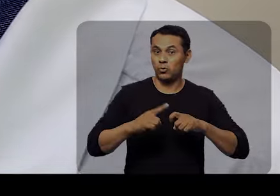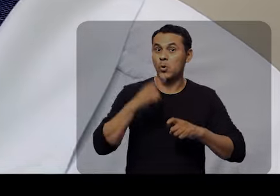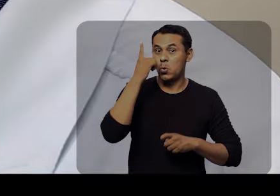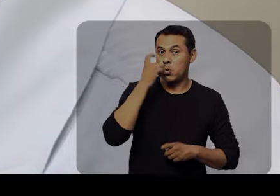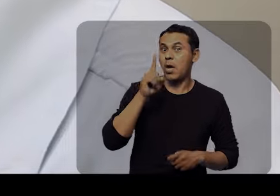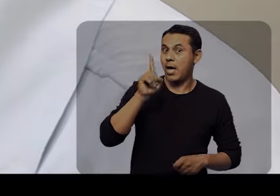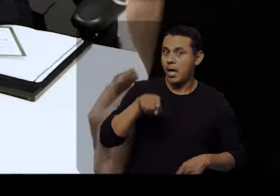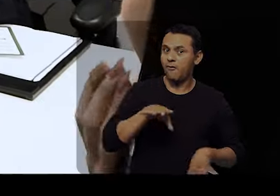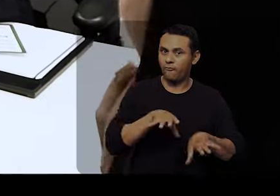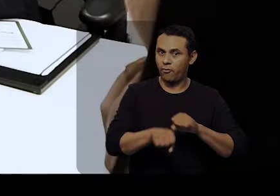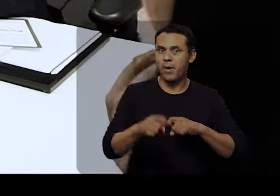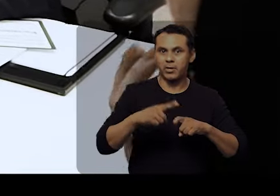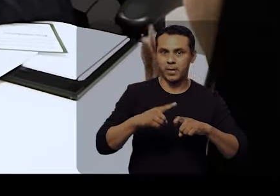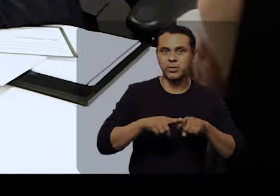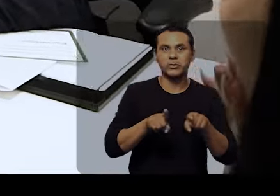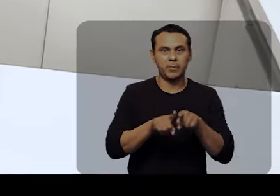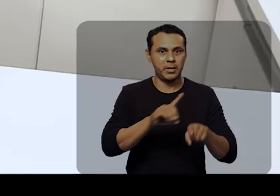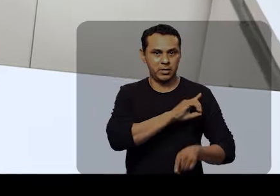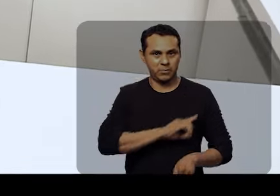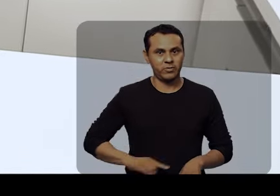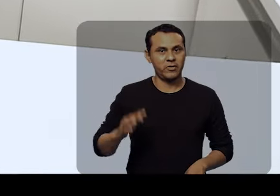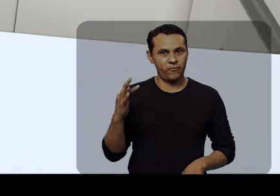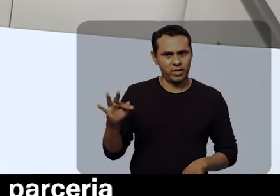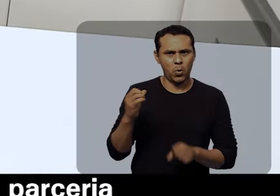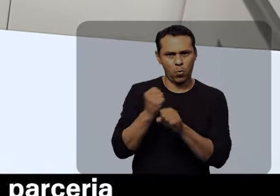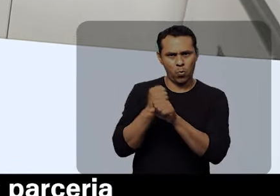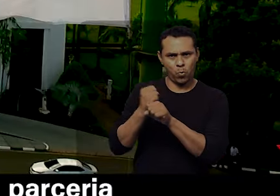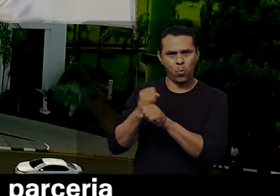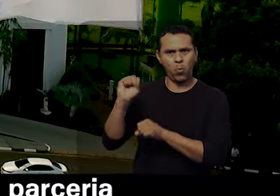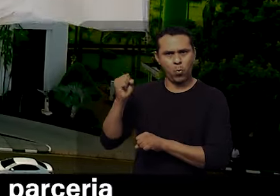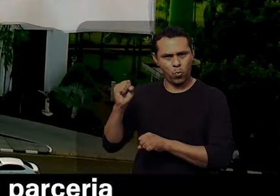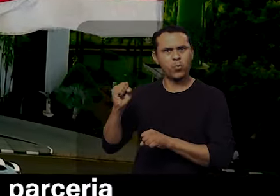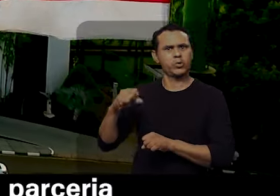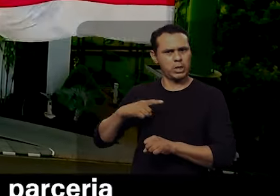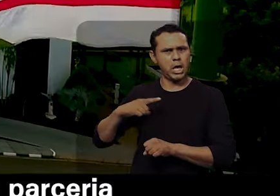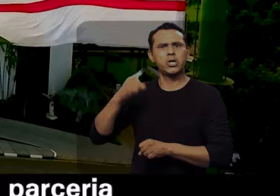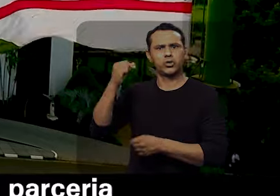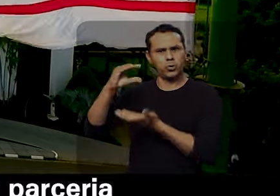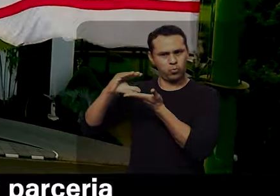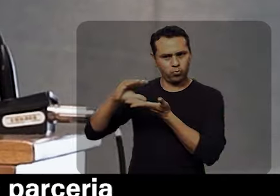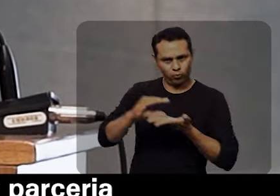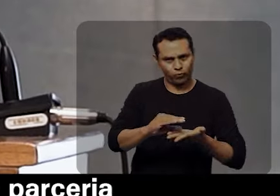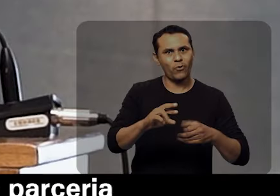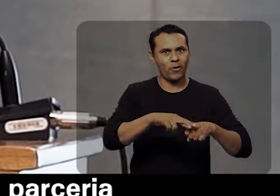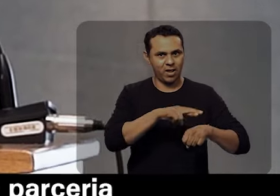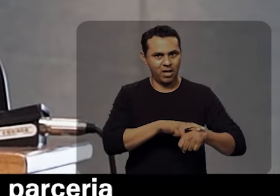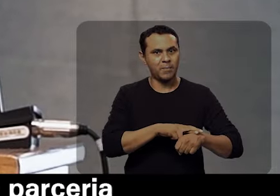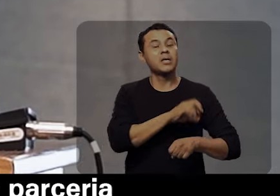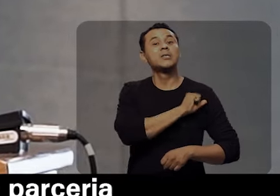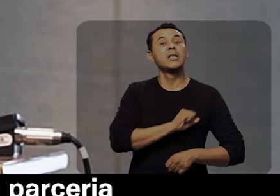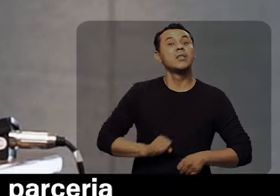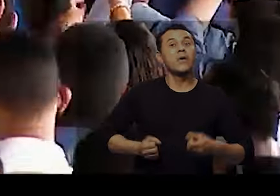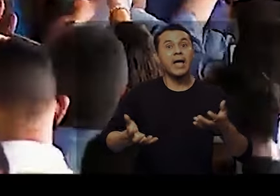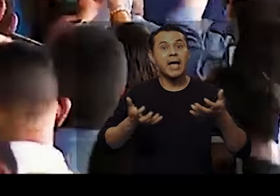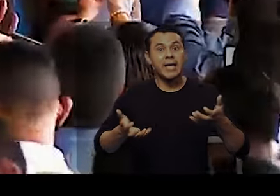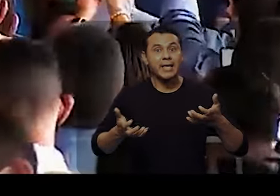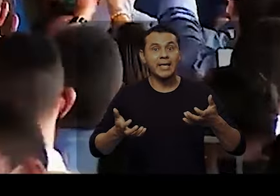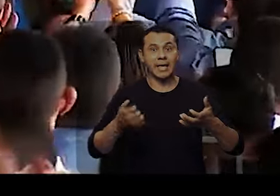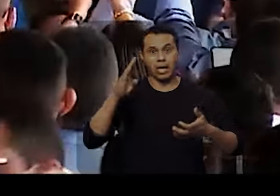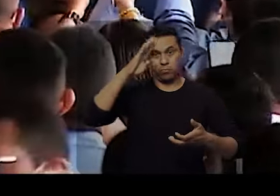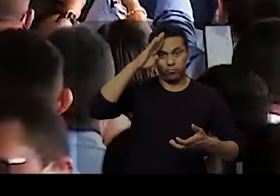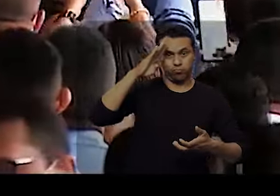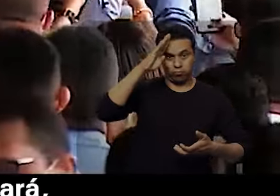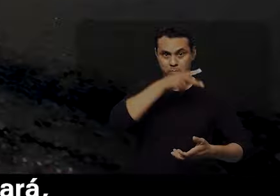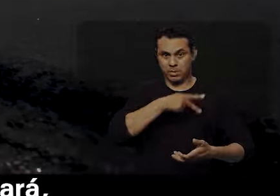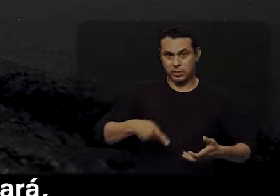Doutor Irã é médico e deputado federal. Há 8 anos, traz recursos para o Estado. Como senador, quer, em parceria com o